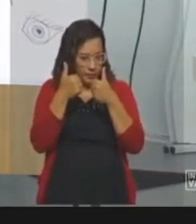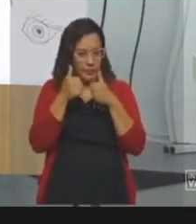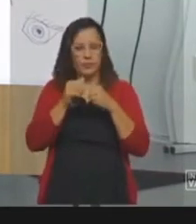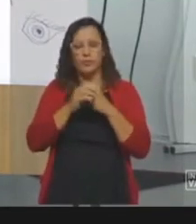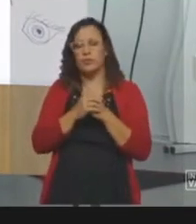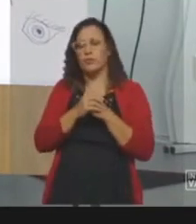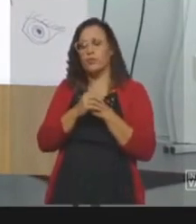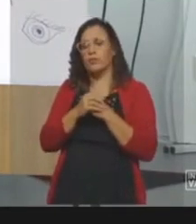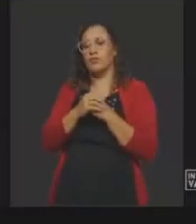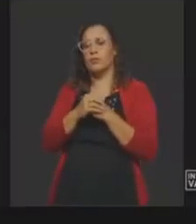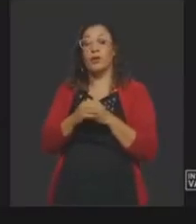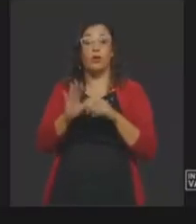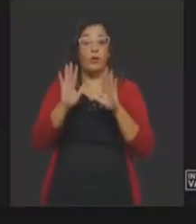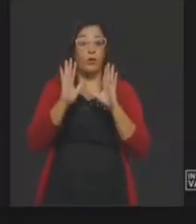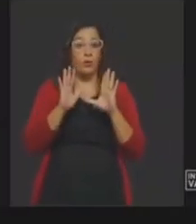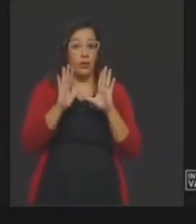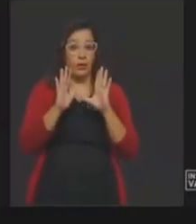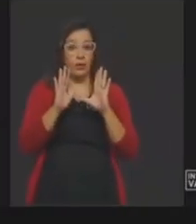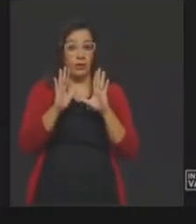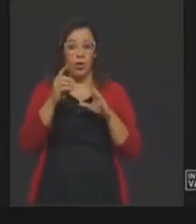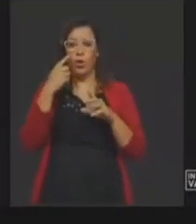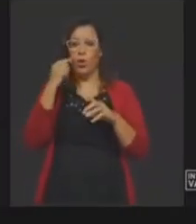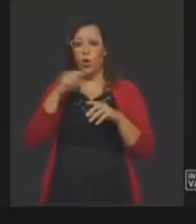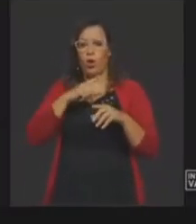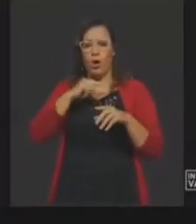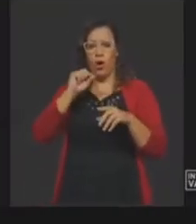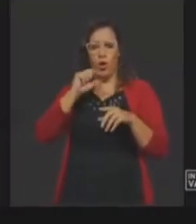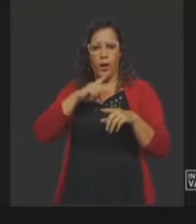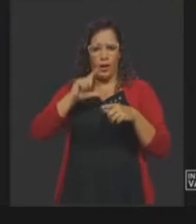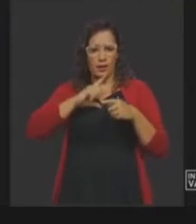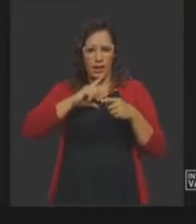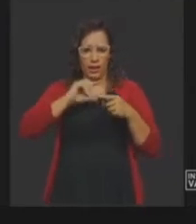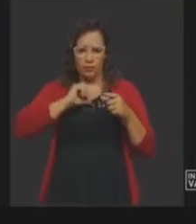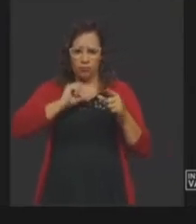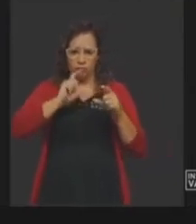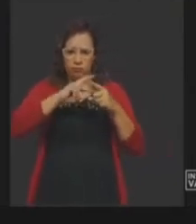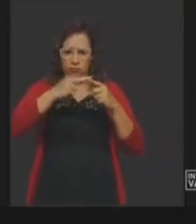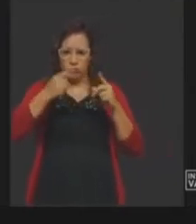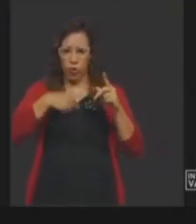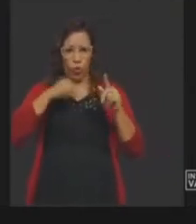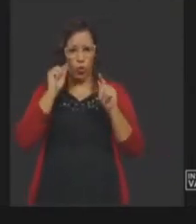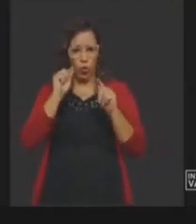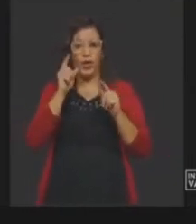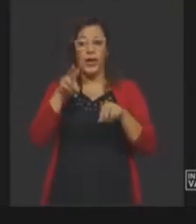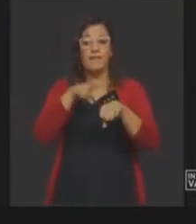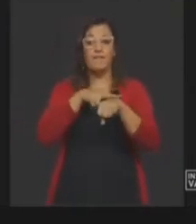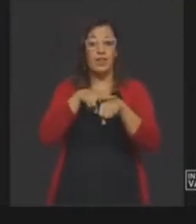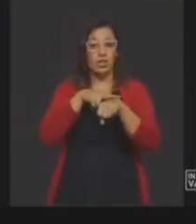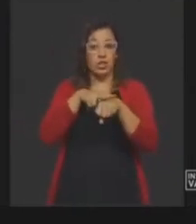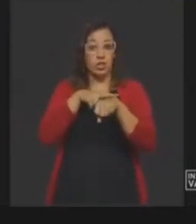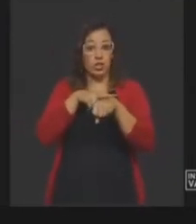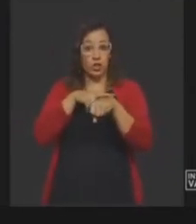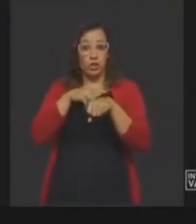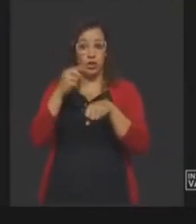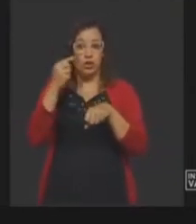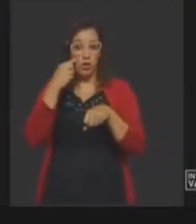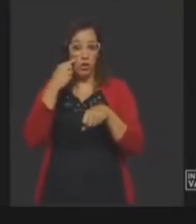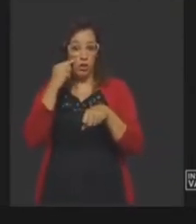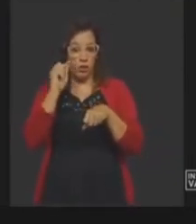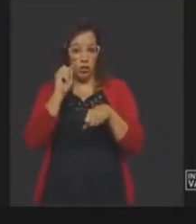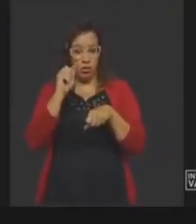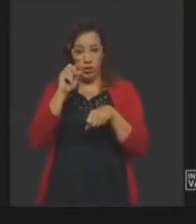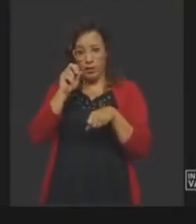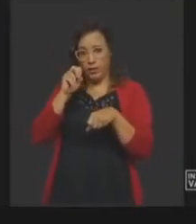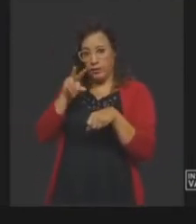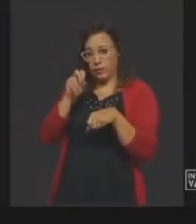E olha lá, o material genético desse vírus, ele está aqui representado por verde. Esse vírus aqui está em azul e o material genético dele